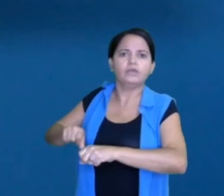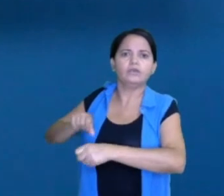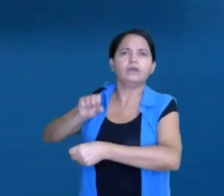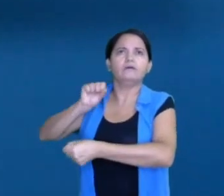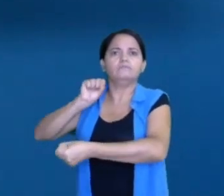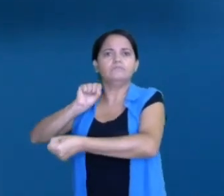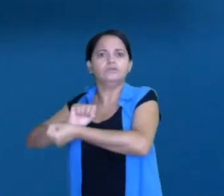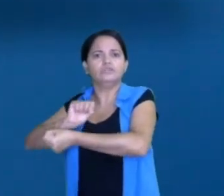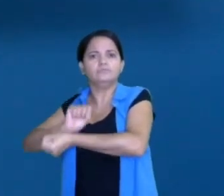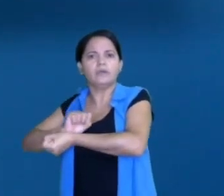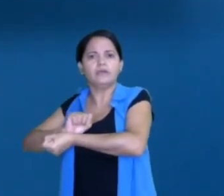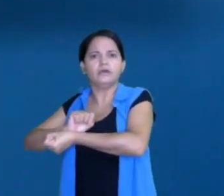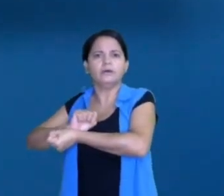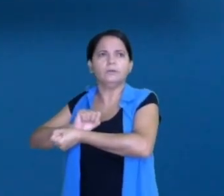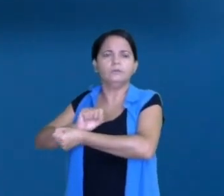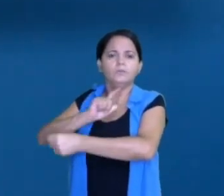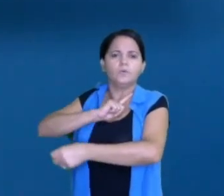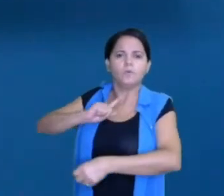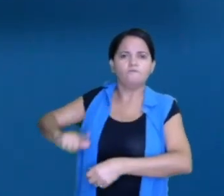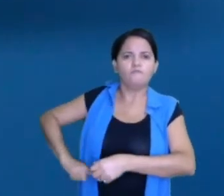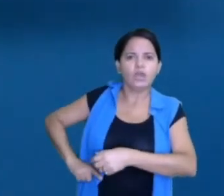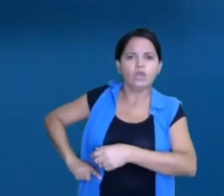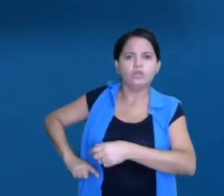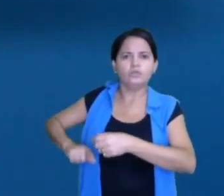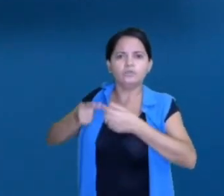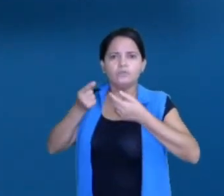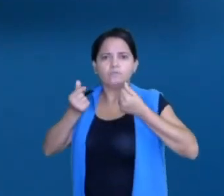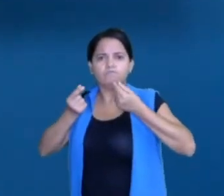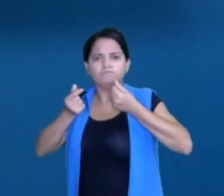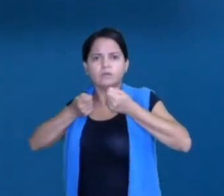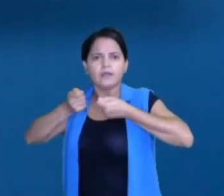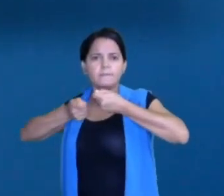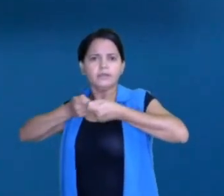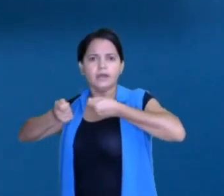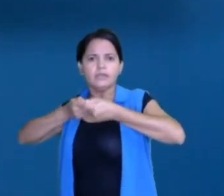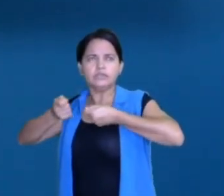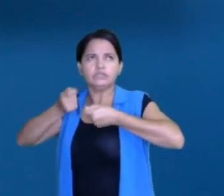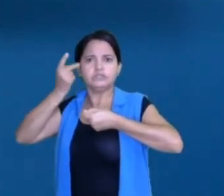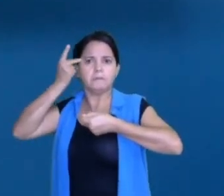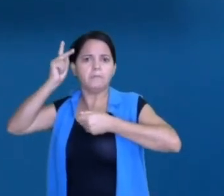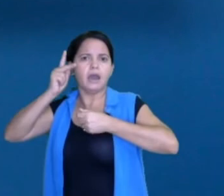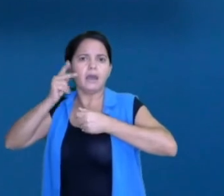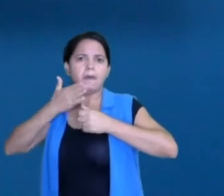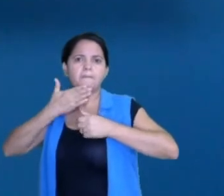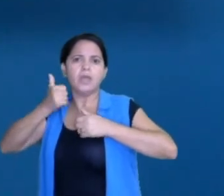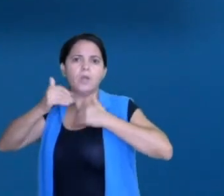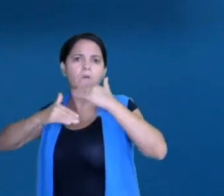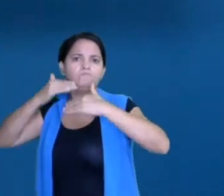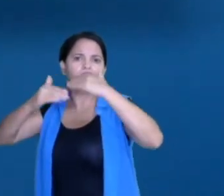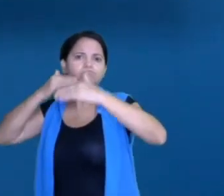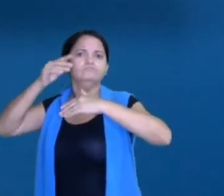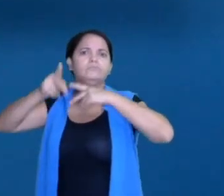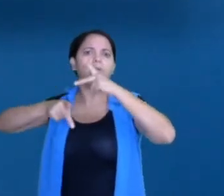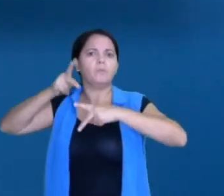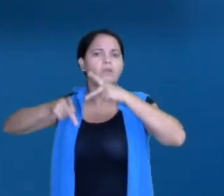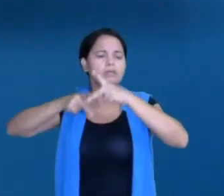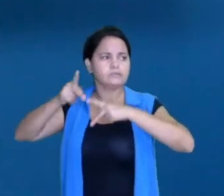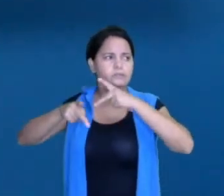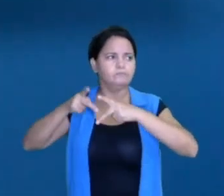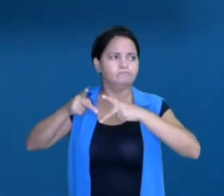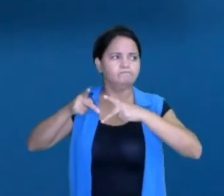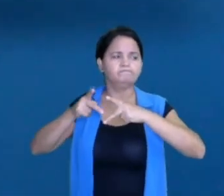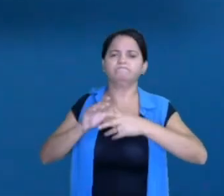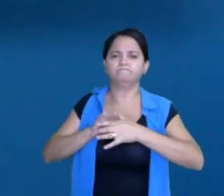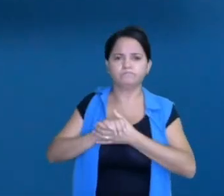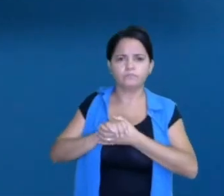houvesse o desenvolvimento capitalista e que pudesse, a partir daí, melhorar a situação da população. Bom,